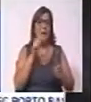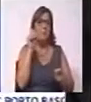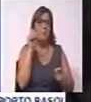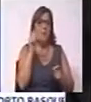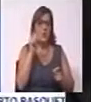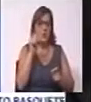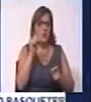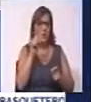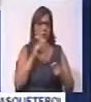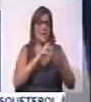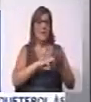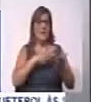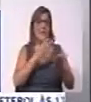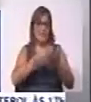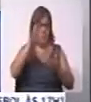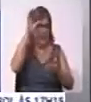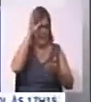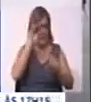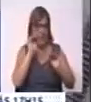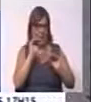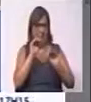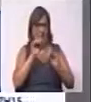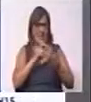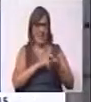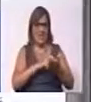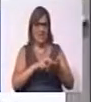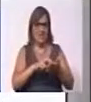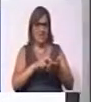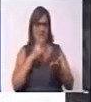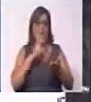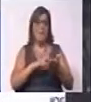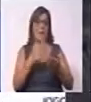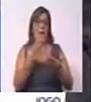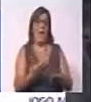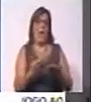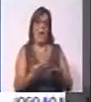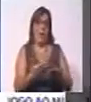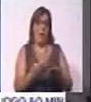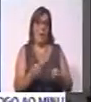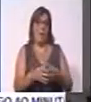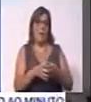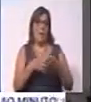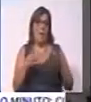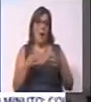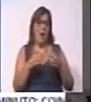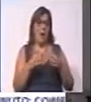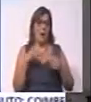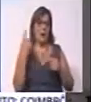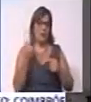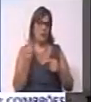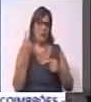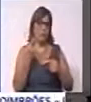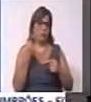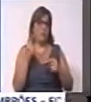com o triplo da capacidade de armazenamento de energia das baterias atuais e maior los virada além